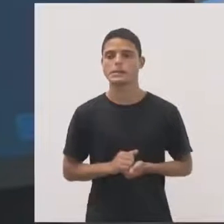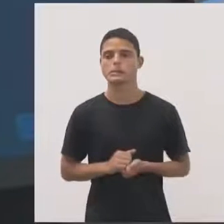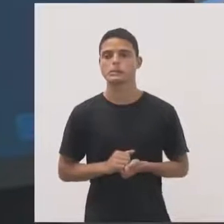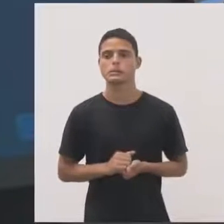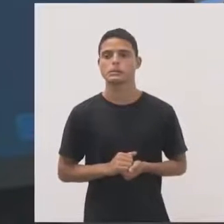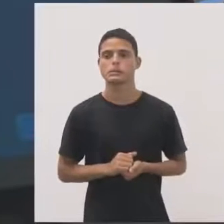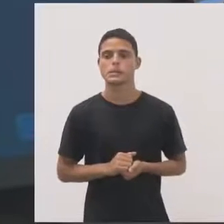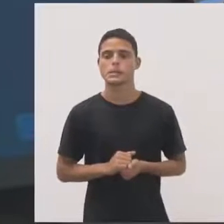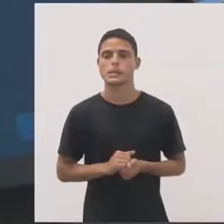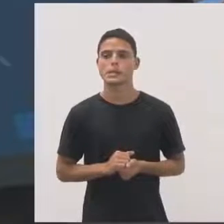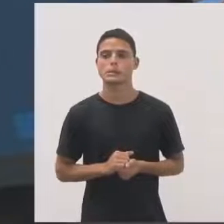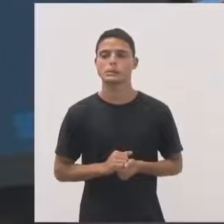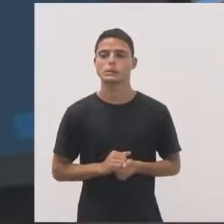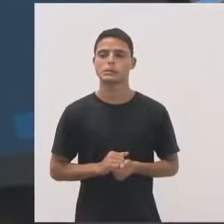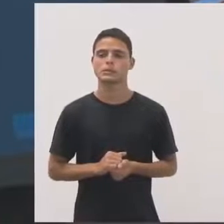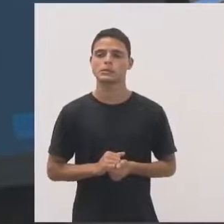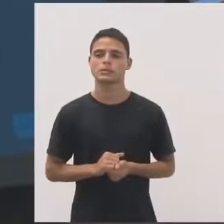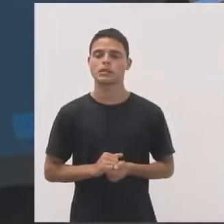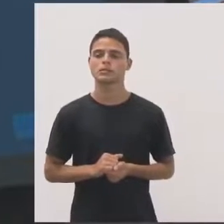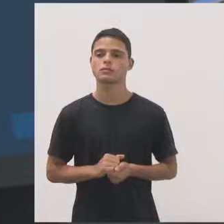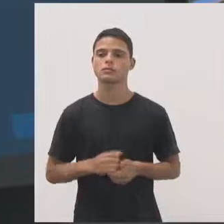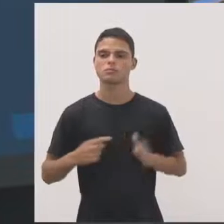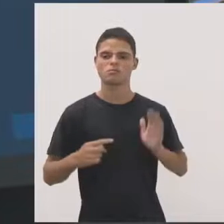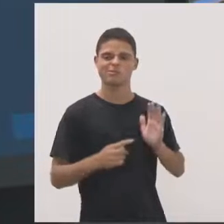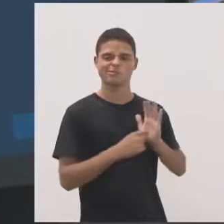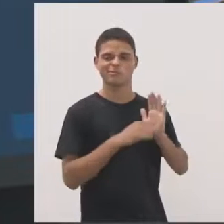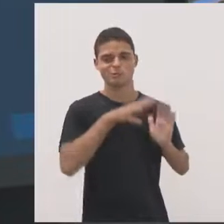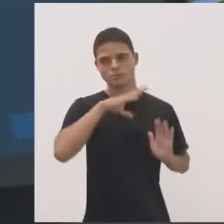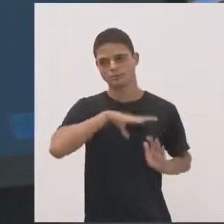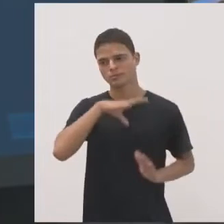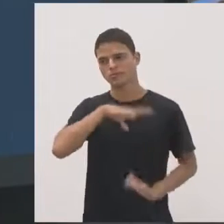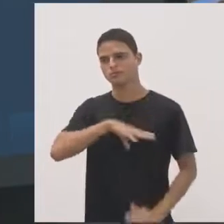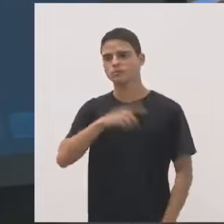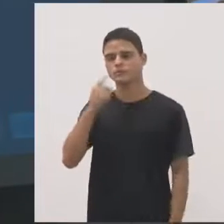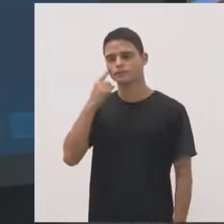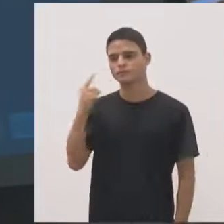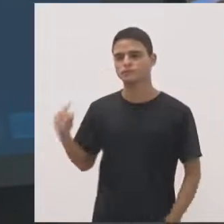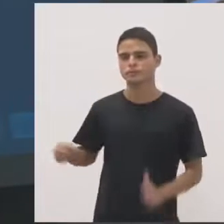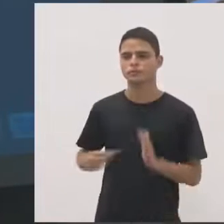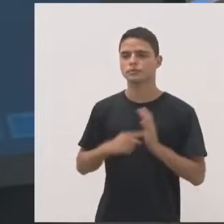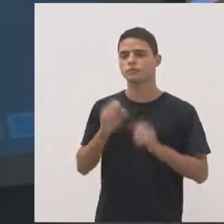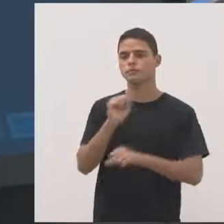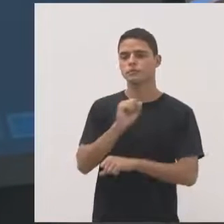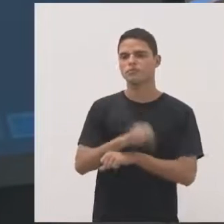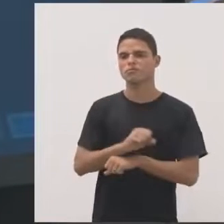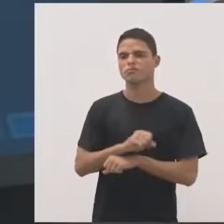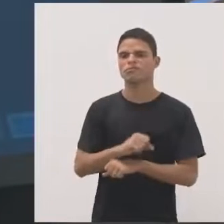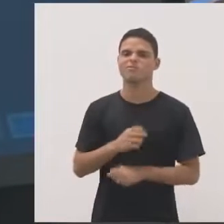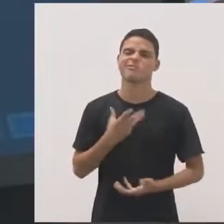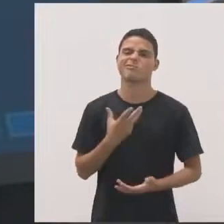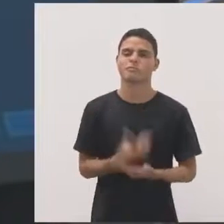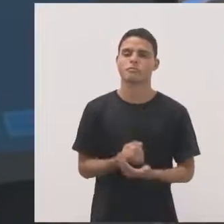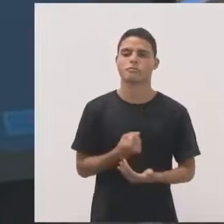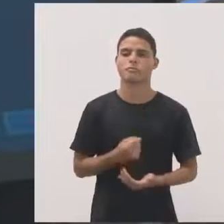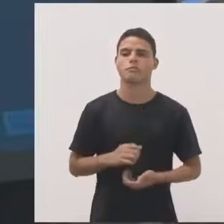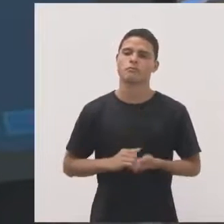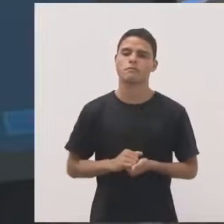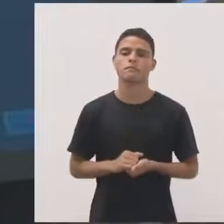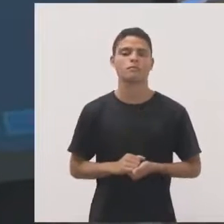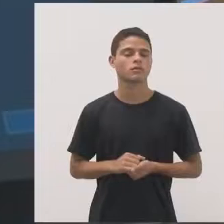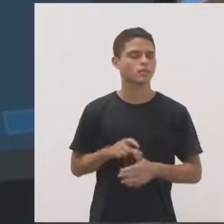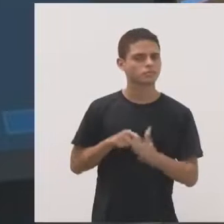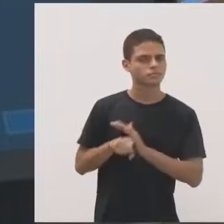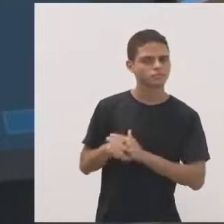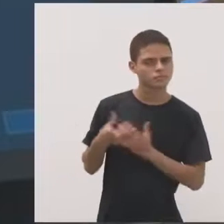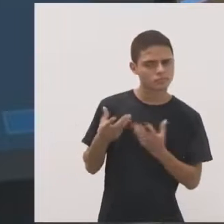Então, beleza, vamos voltar lá. Então, a gente seleciona sempre Brasil ABNT2, sim, tá? Aí ele pergunta se você quer